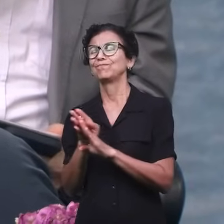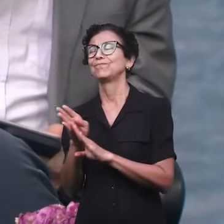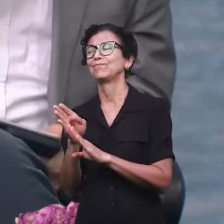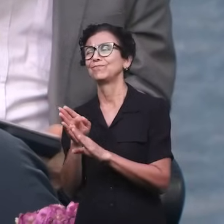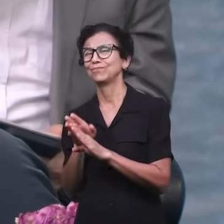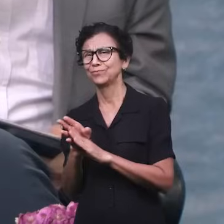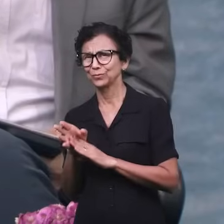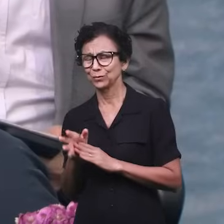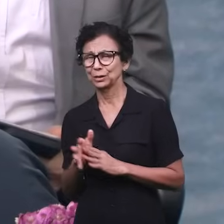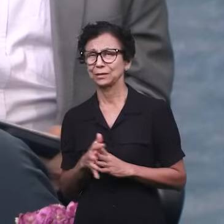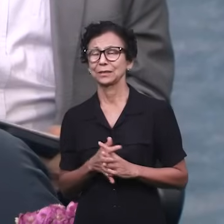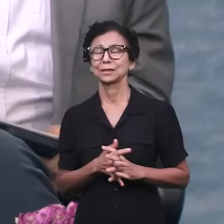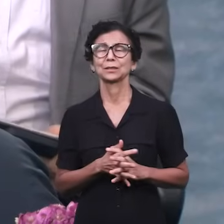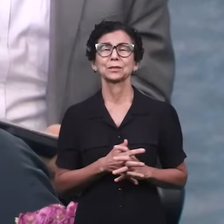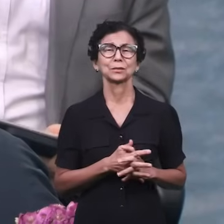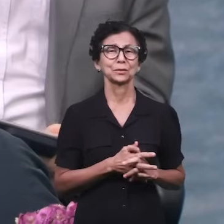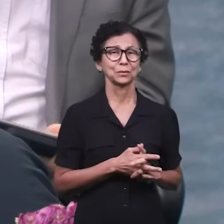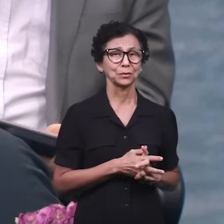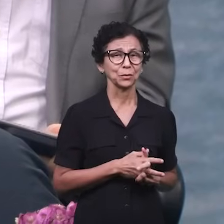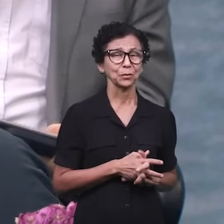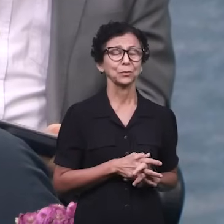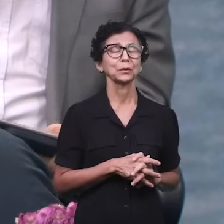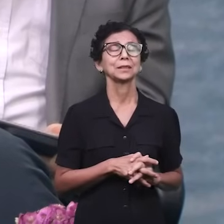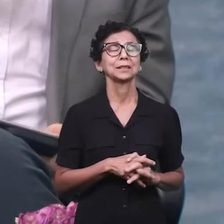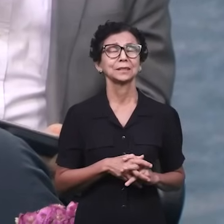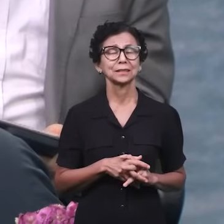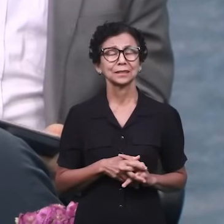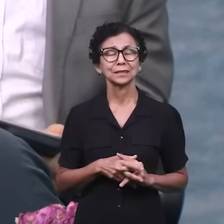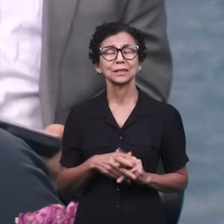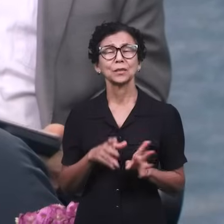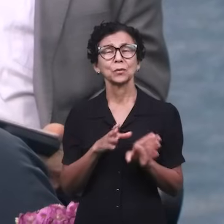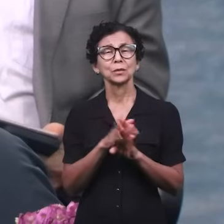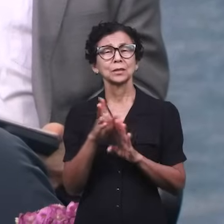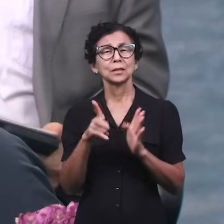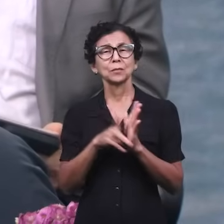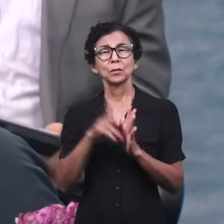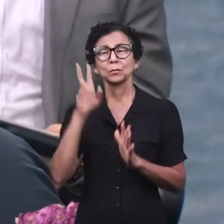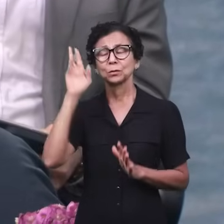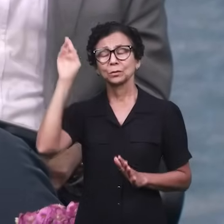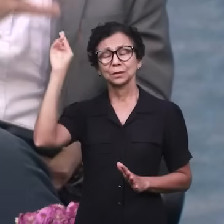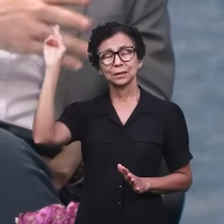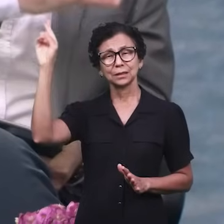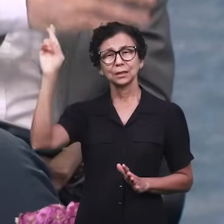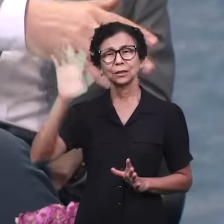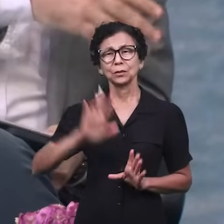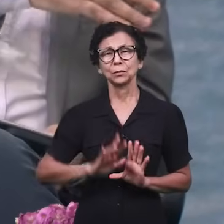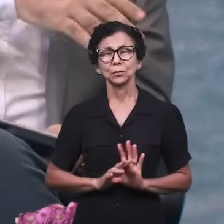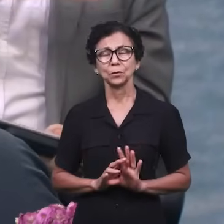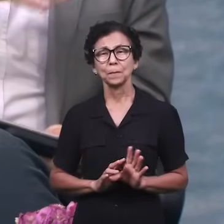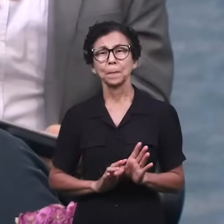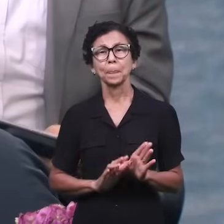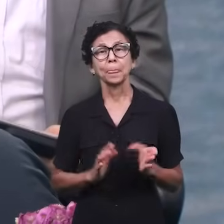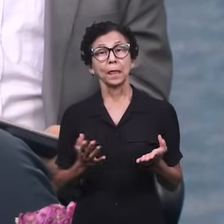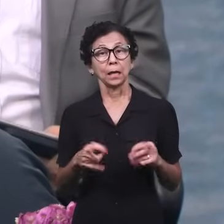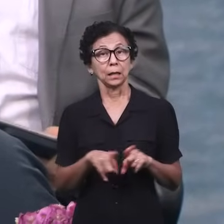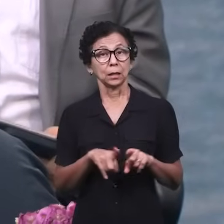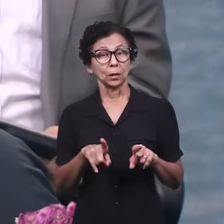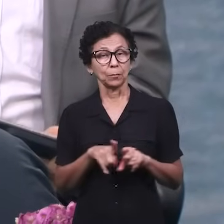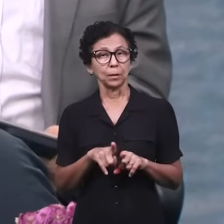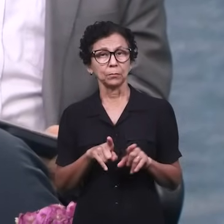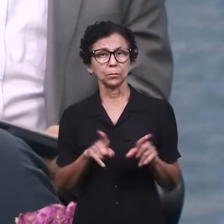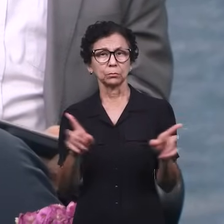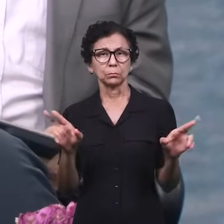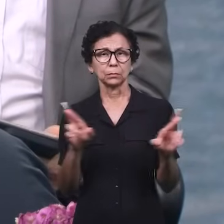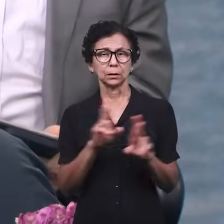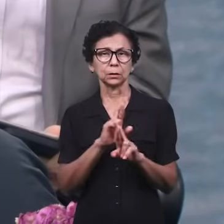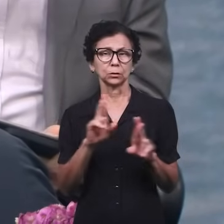ah sugestões da parte do senhor para o relacionamento humano se você quiser aplicar diretamente no relacionamento